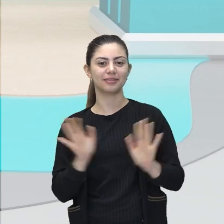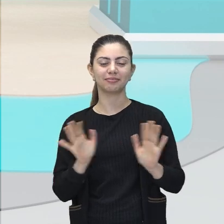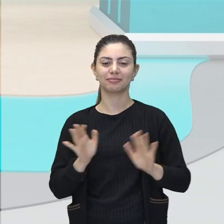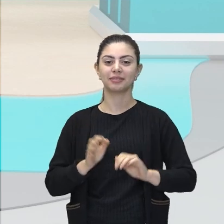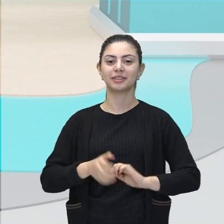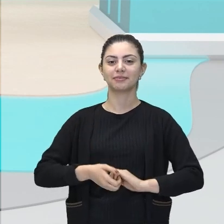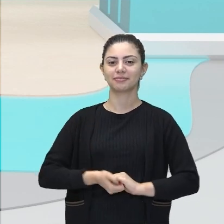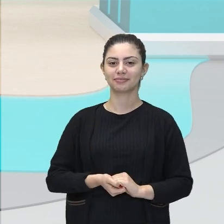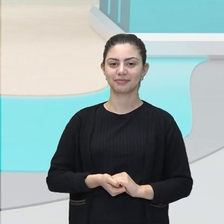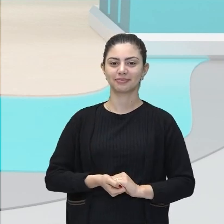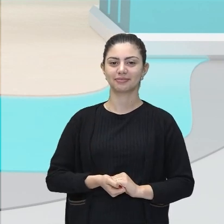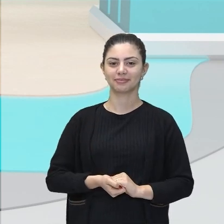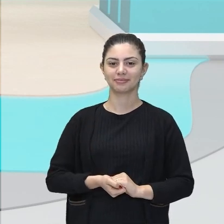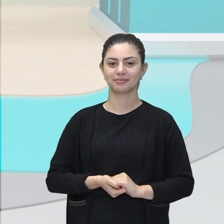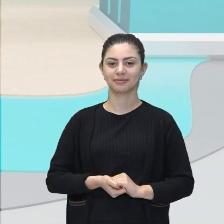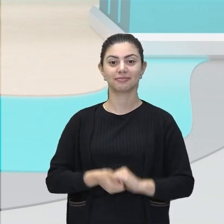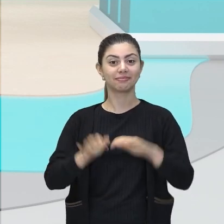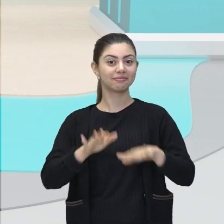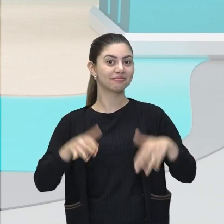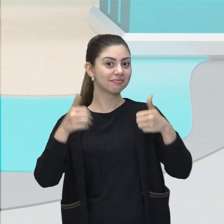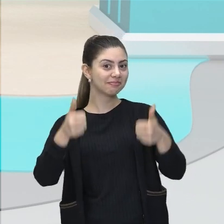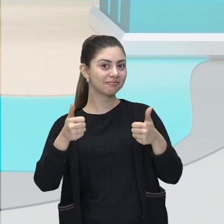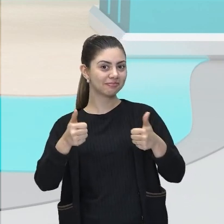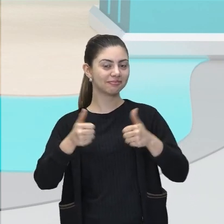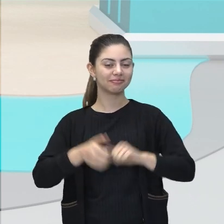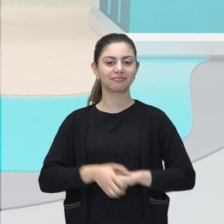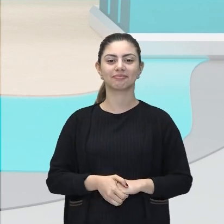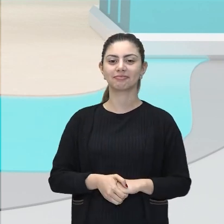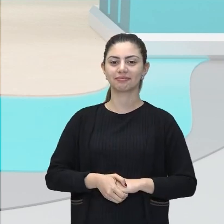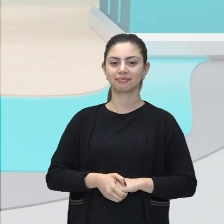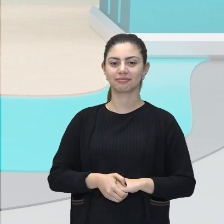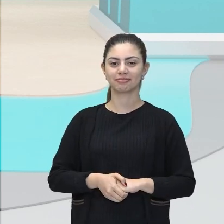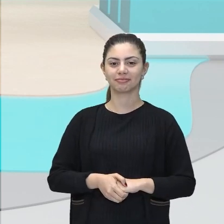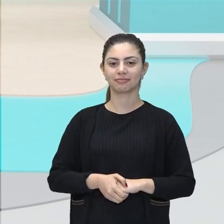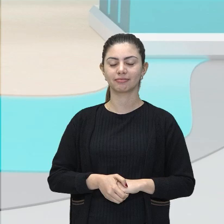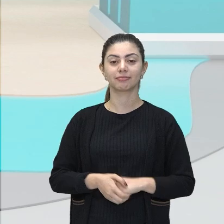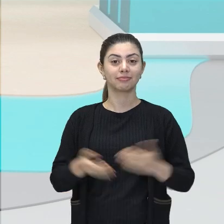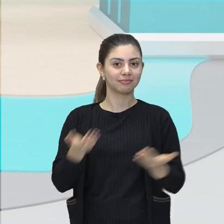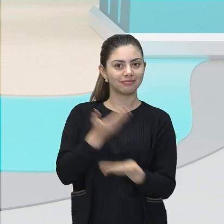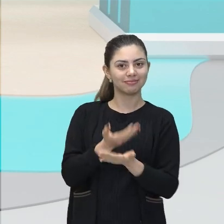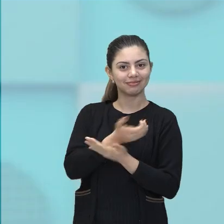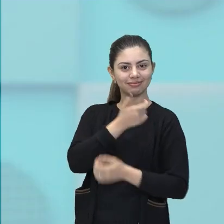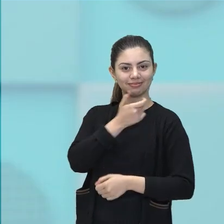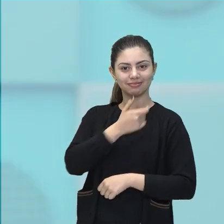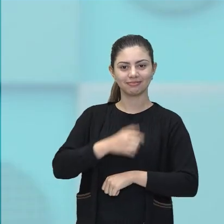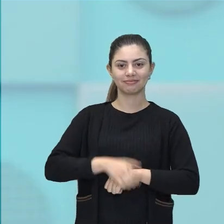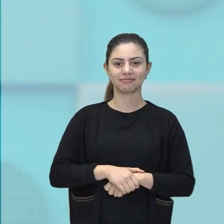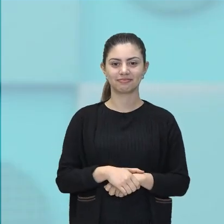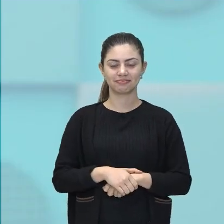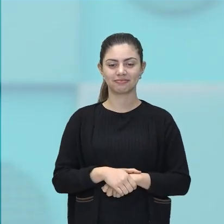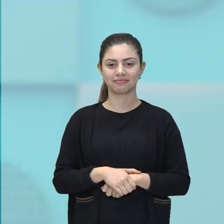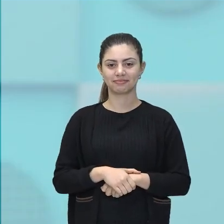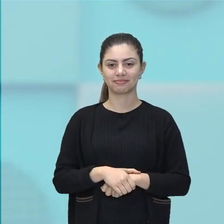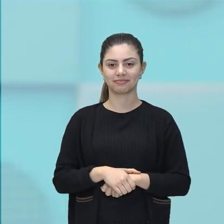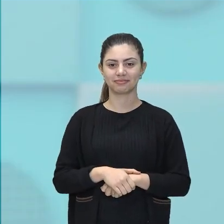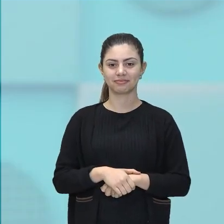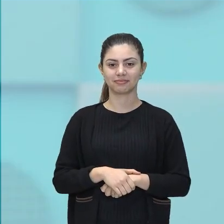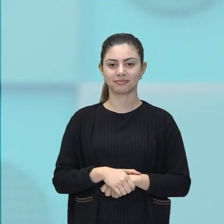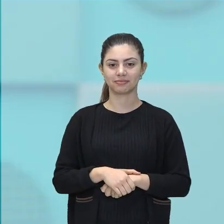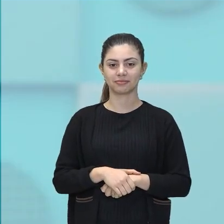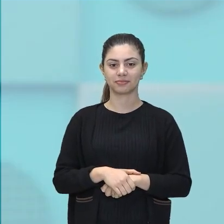Howdy! Como estão todos hoje? E aí, ready? Vamos estudar inglês? Here's Teacher